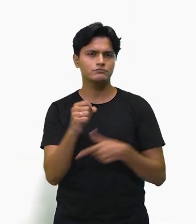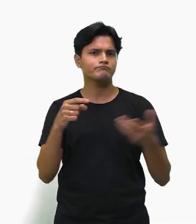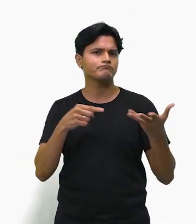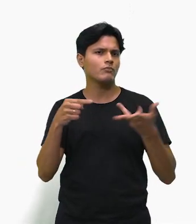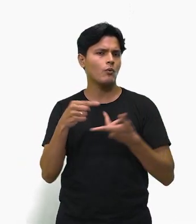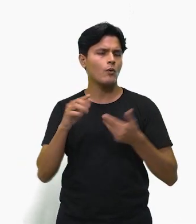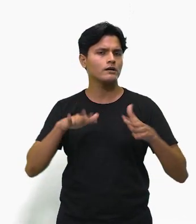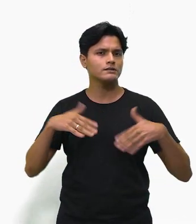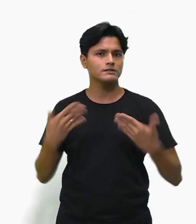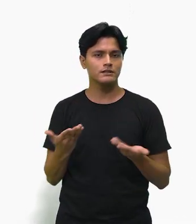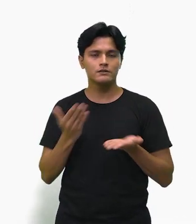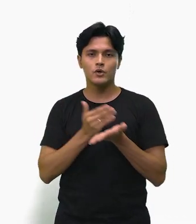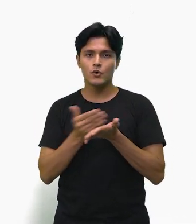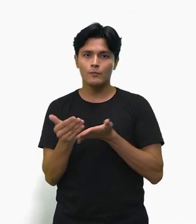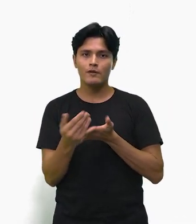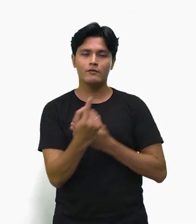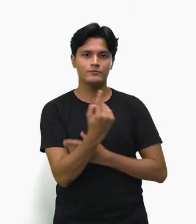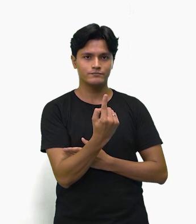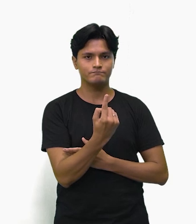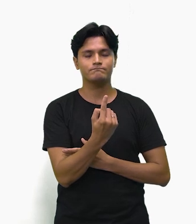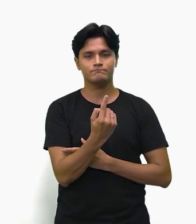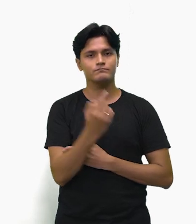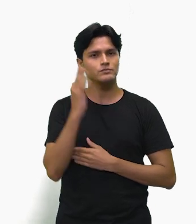Já sabemos que vai começar pelo 1.